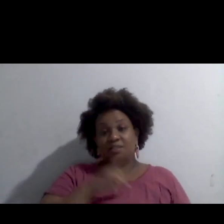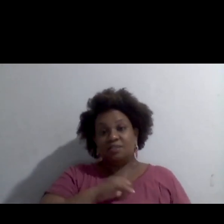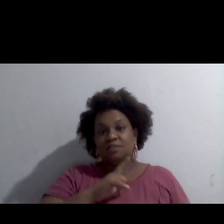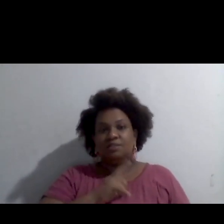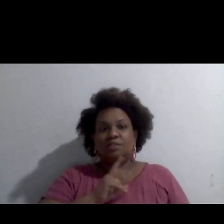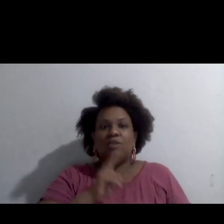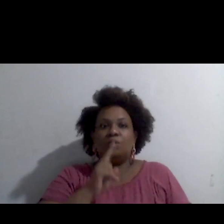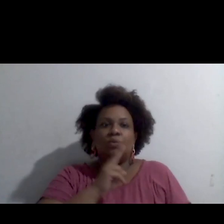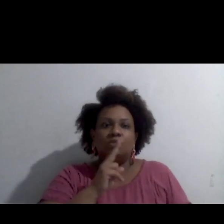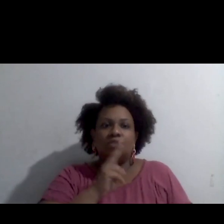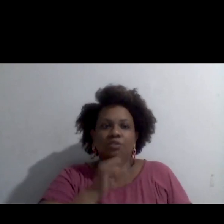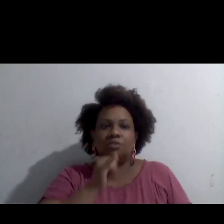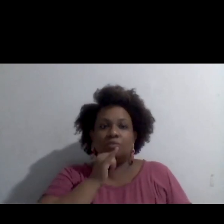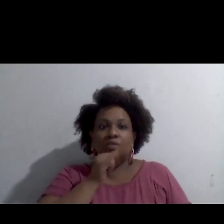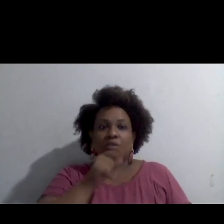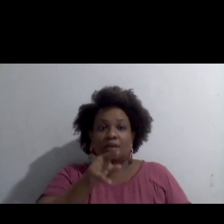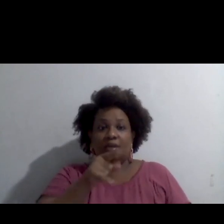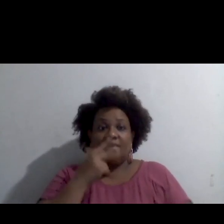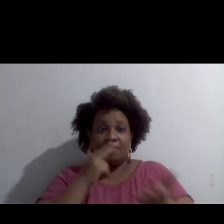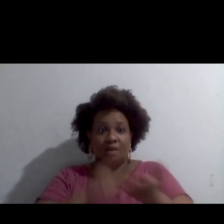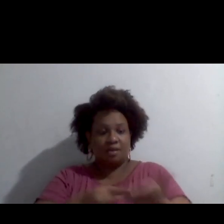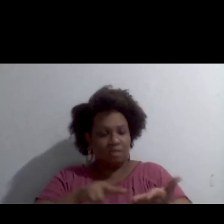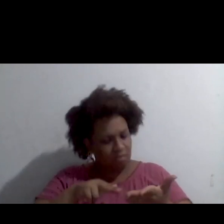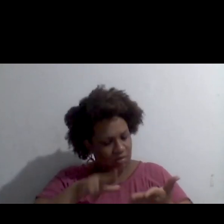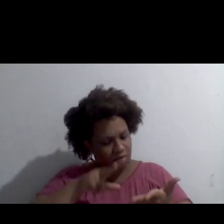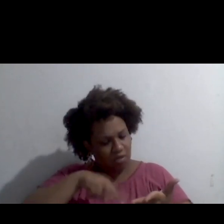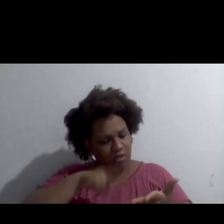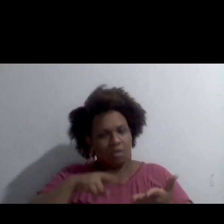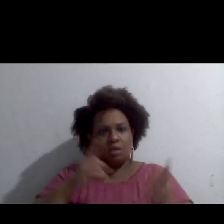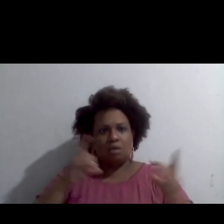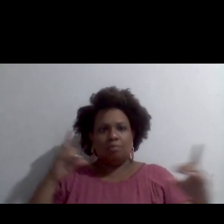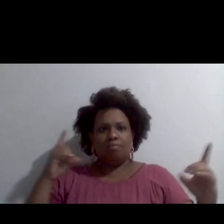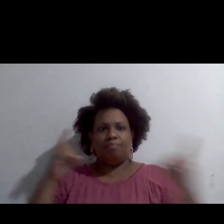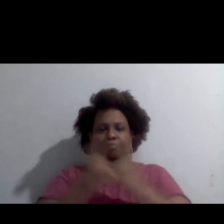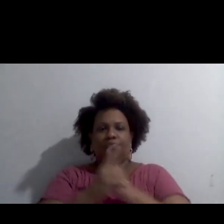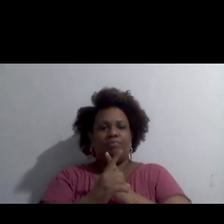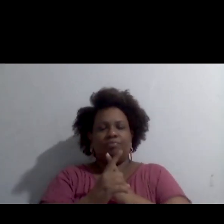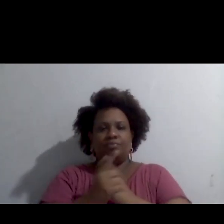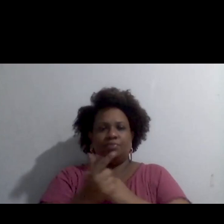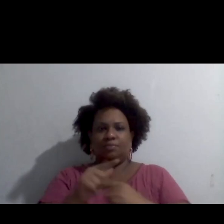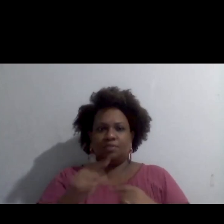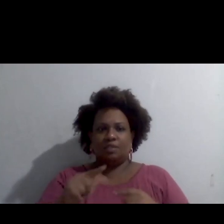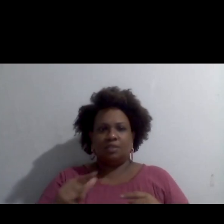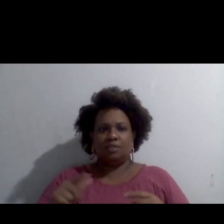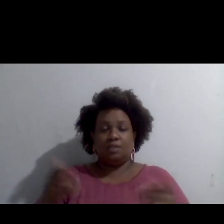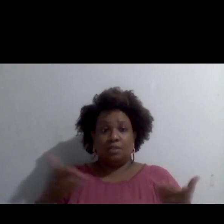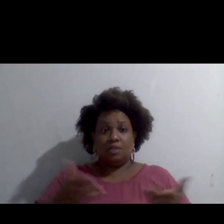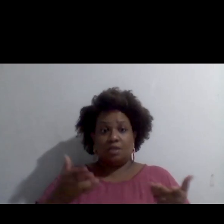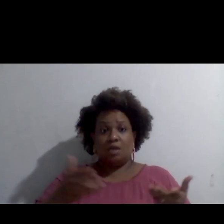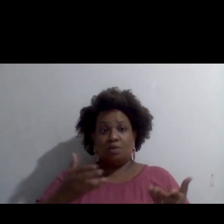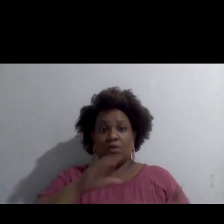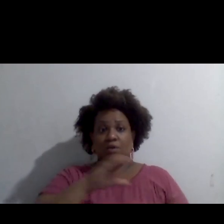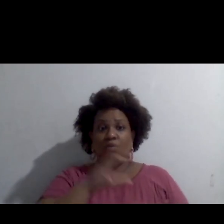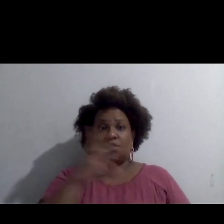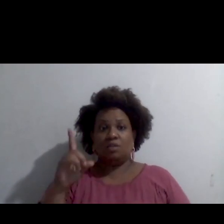caso da chegada dessa carta e a gente teve um tempo aí de desencontros, a gente agora com a coordenação, né, porque eu cheguei dia 25,